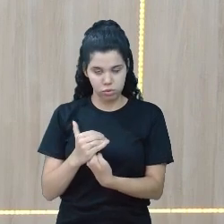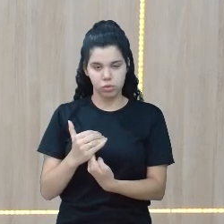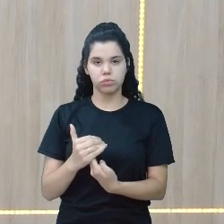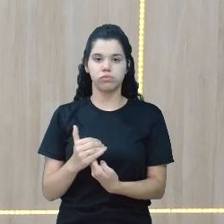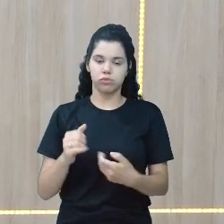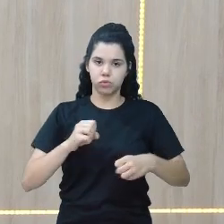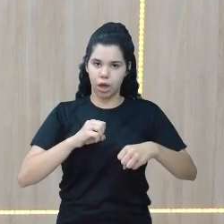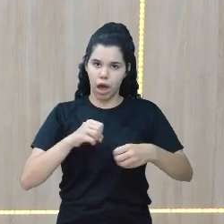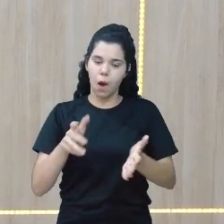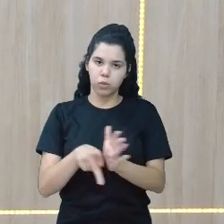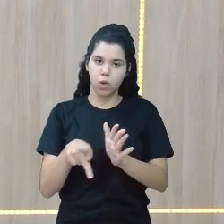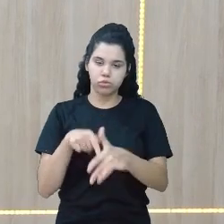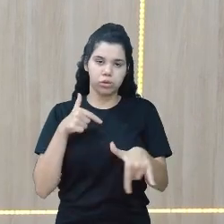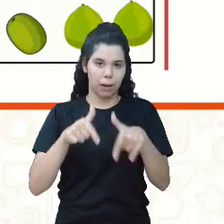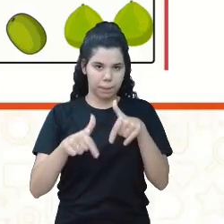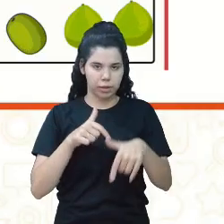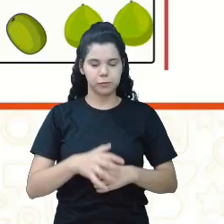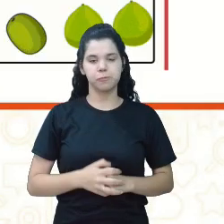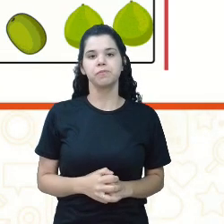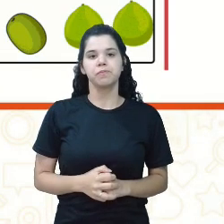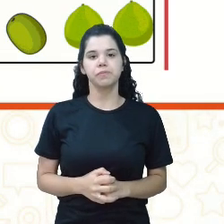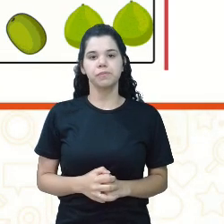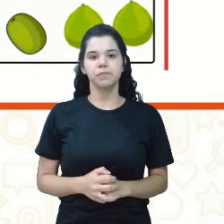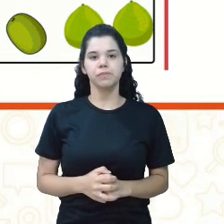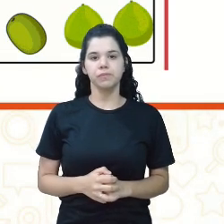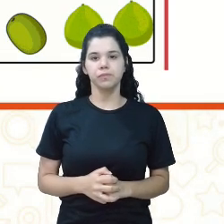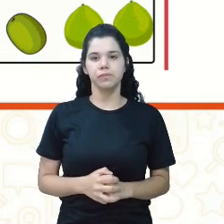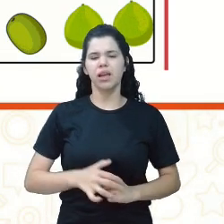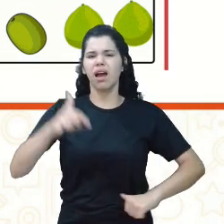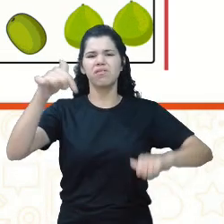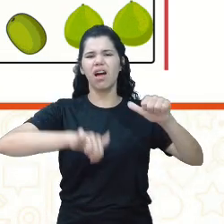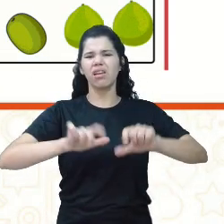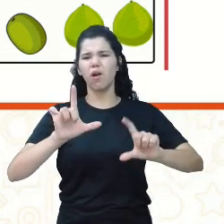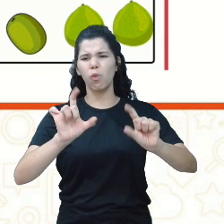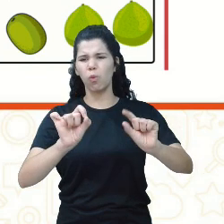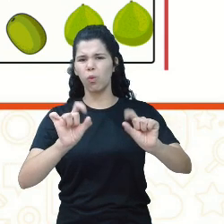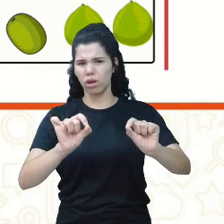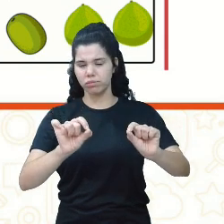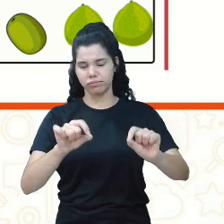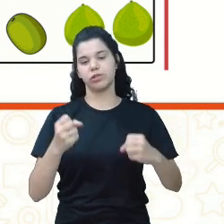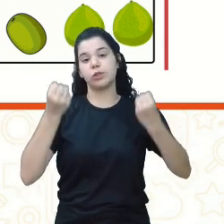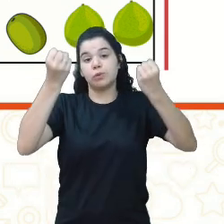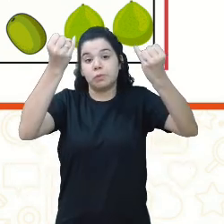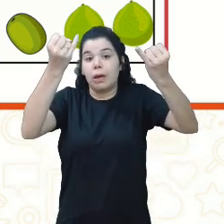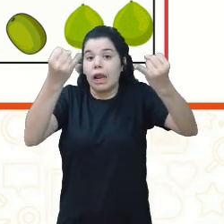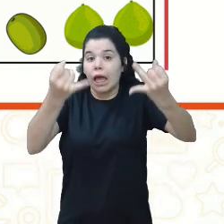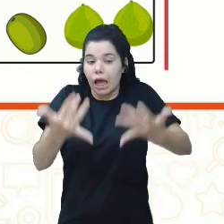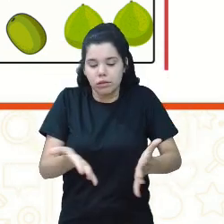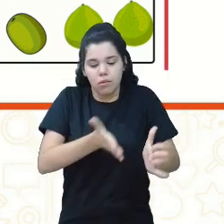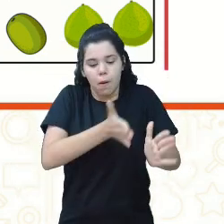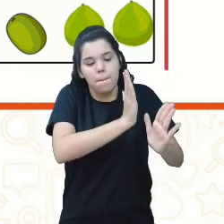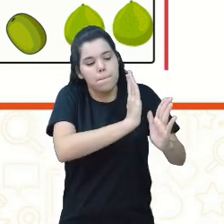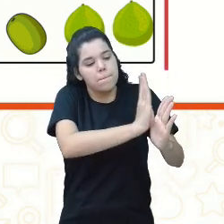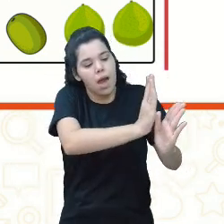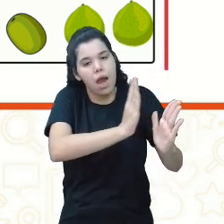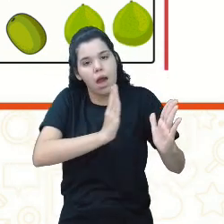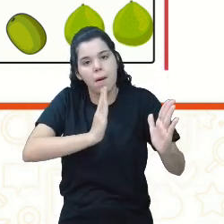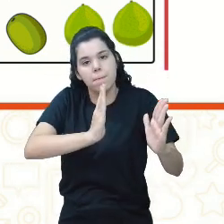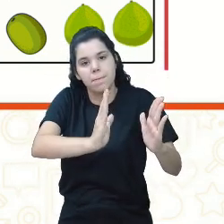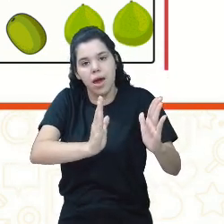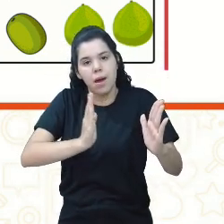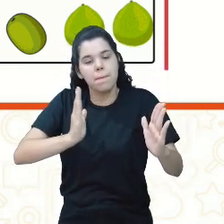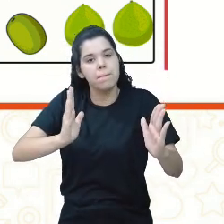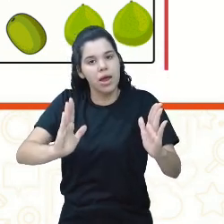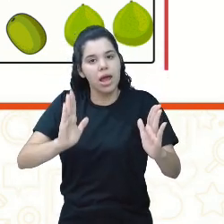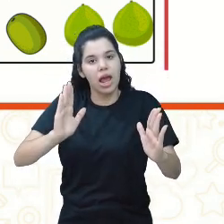E aí, o que avaliar? Não é? A gente está falando de um processo. uma avaliação que já saímos